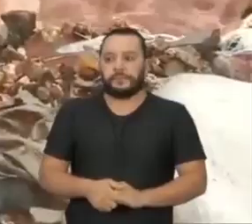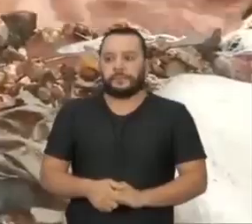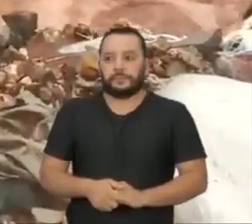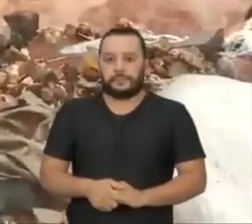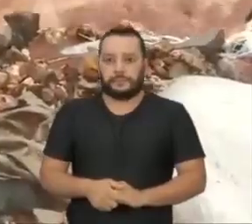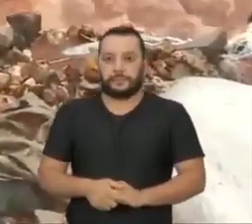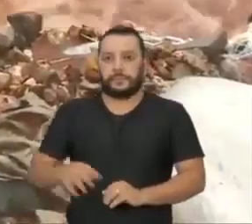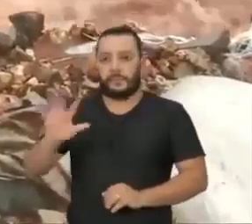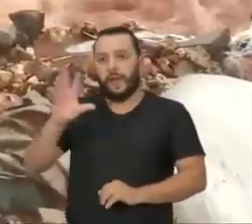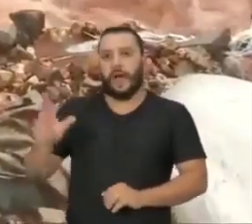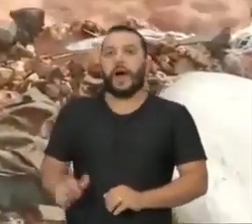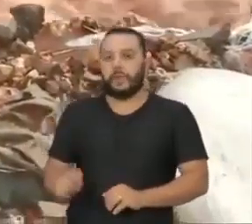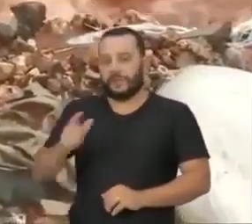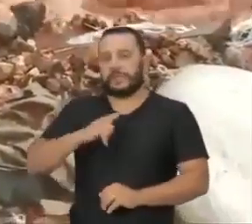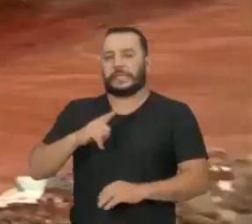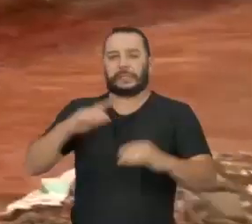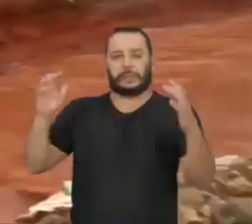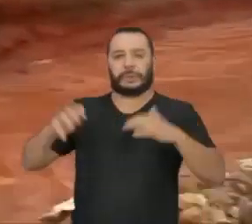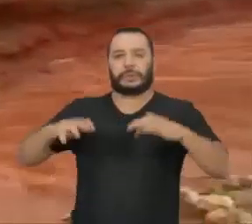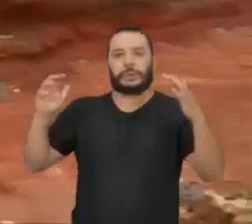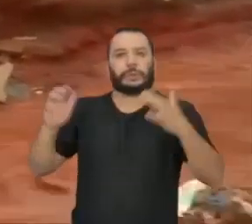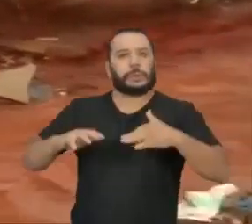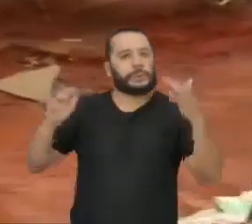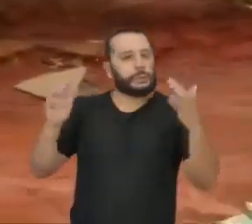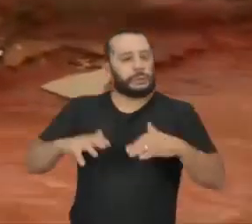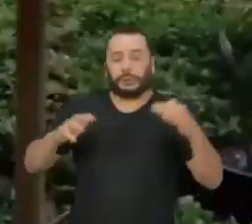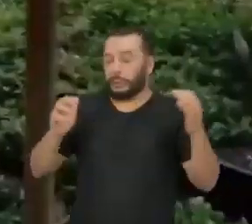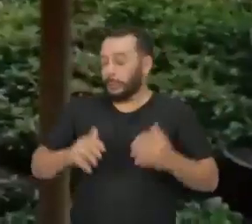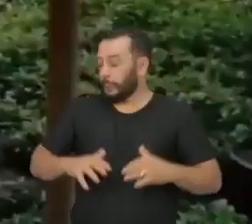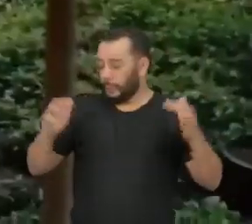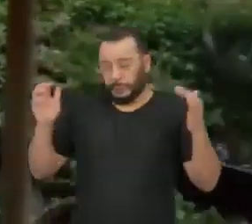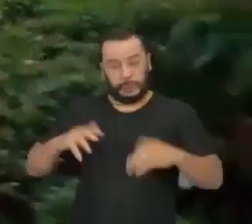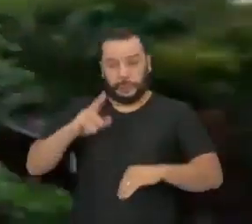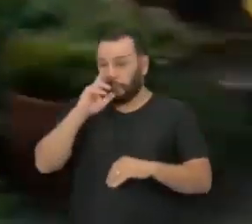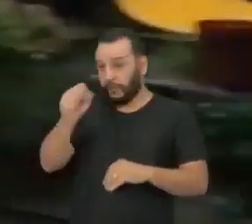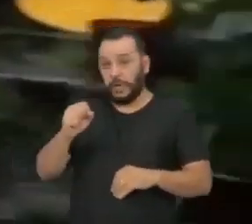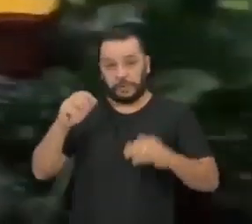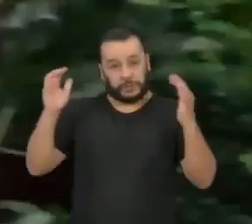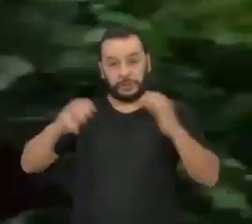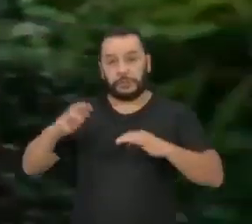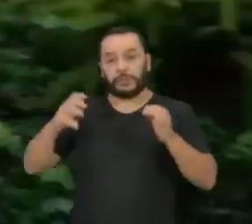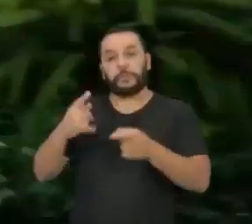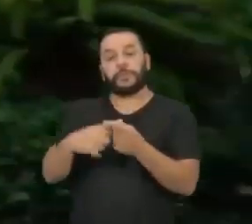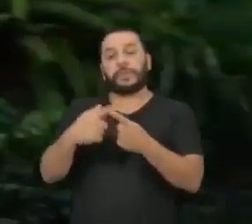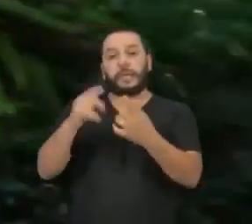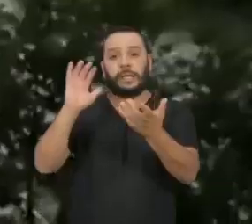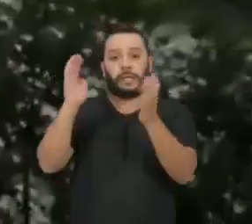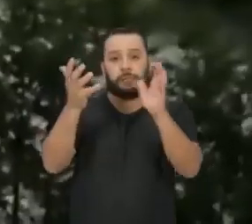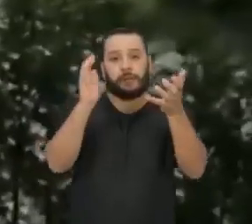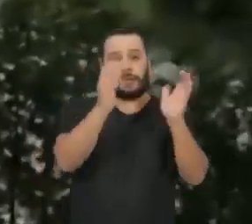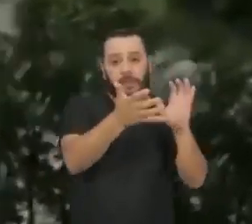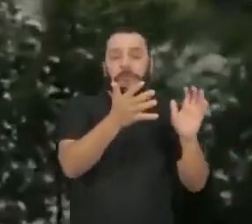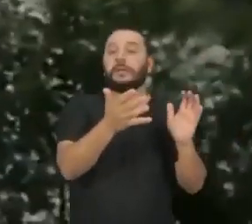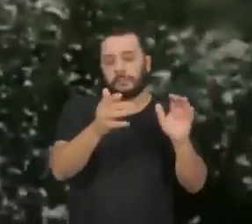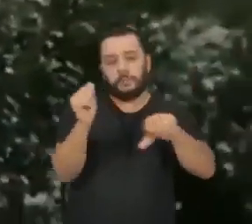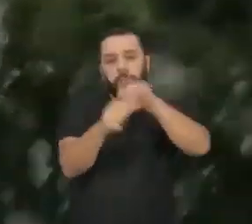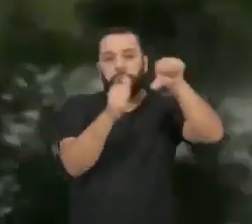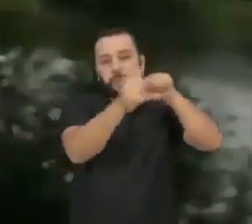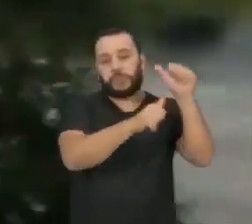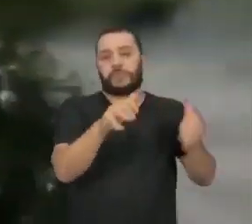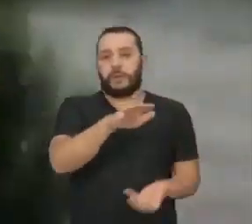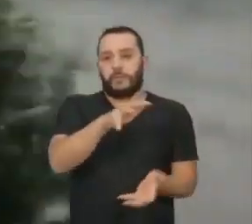A África vem sendo atingida por tempestades cada vez mais violentas à medida que as temperaturas globais aumentam. Essa é a conclusão